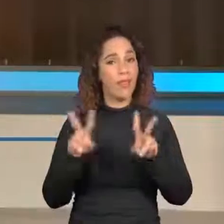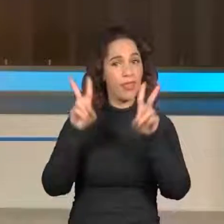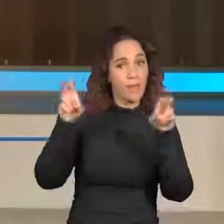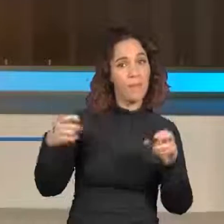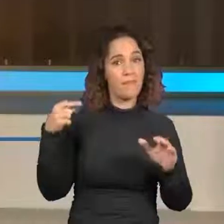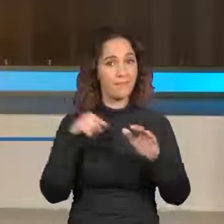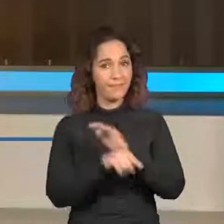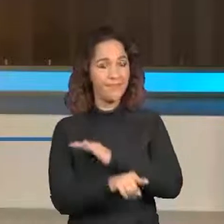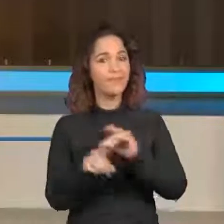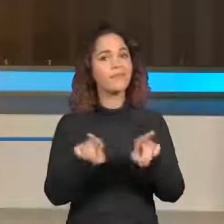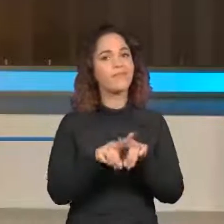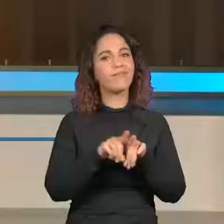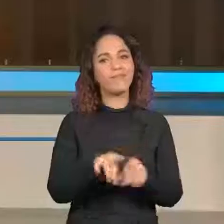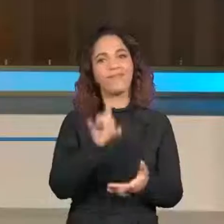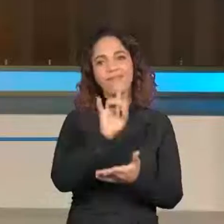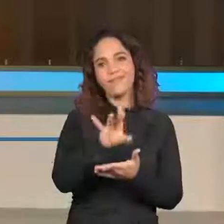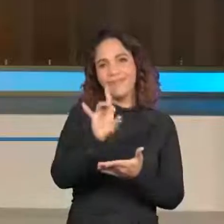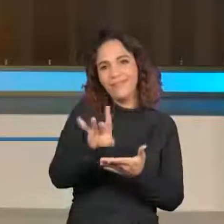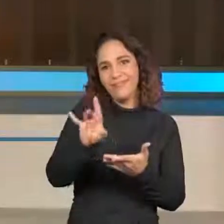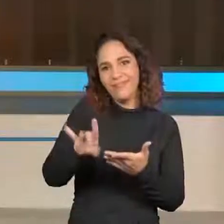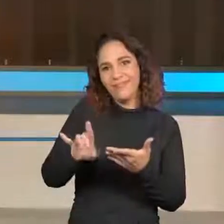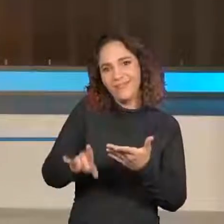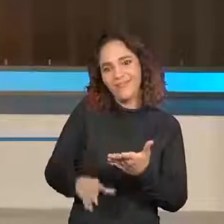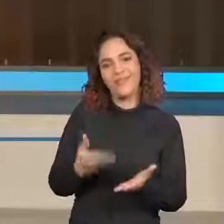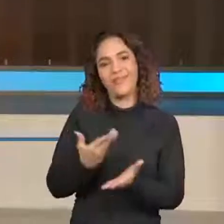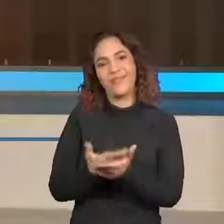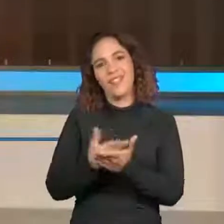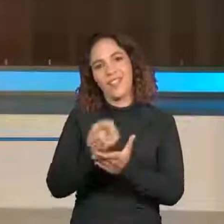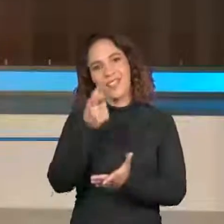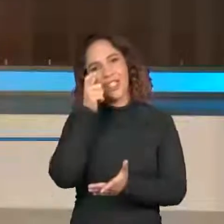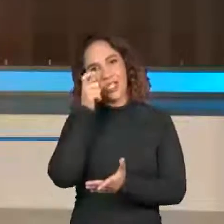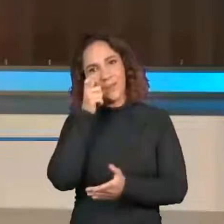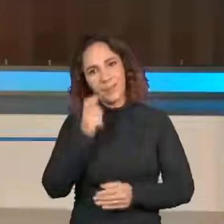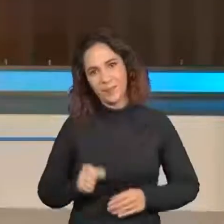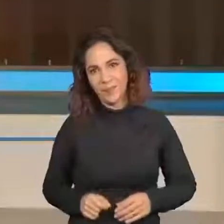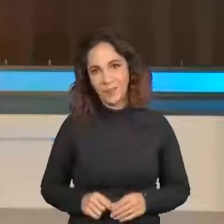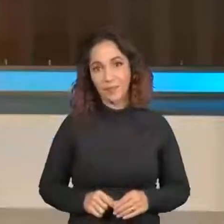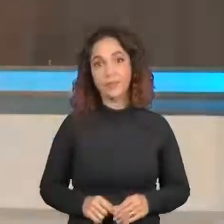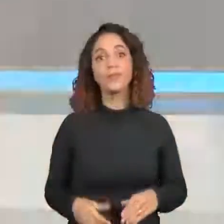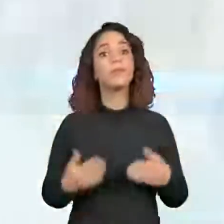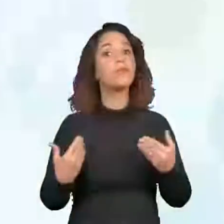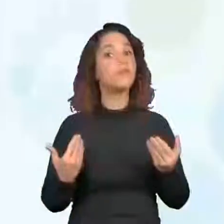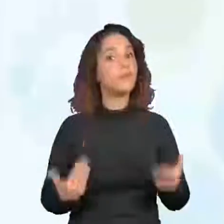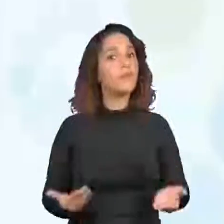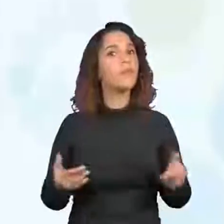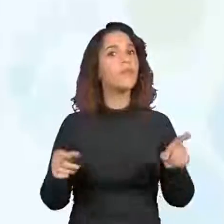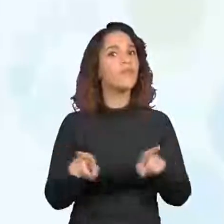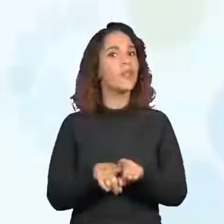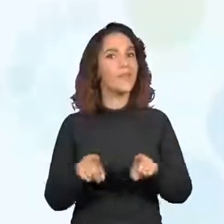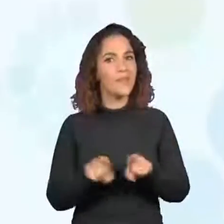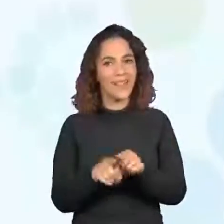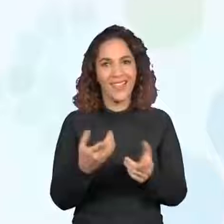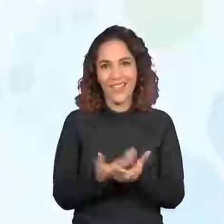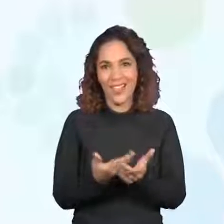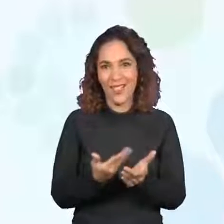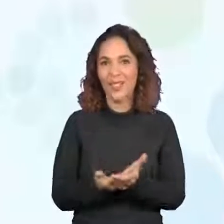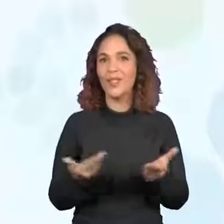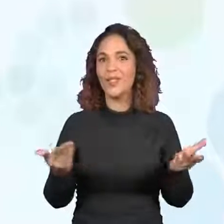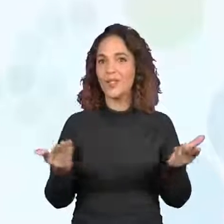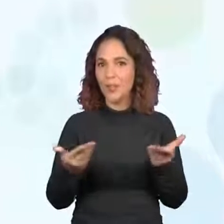também a cada aula que vocês acompanharão. Vamos lá também. Nesta